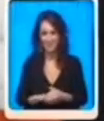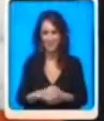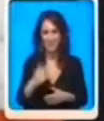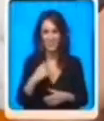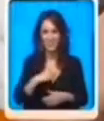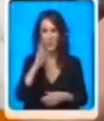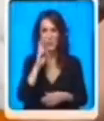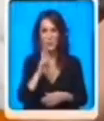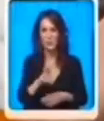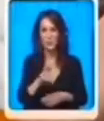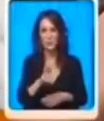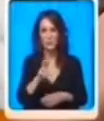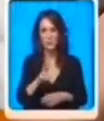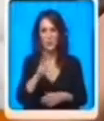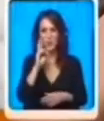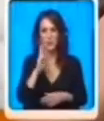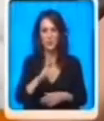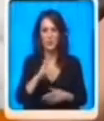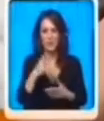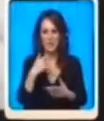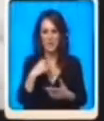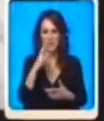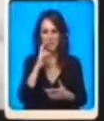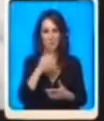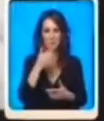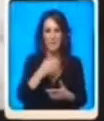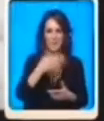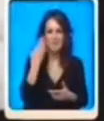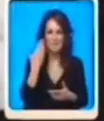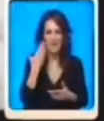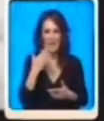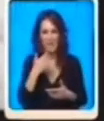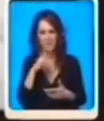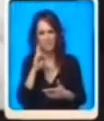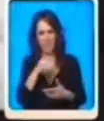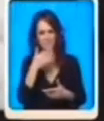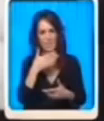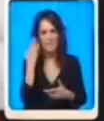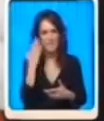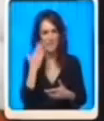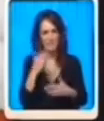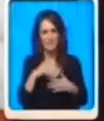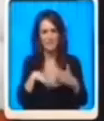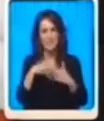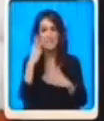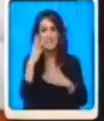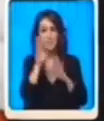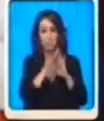Eu vi, desde que era da Cher, era de manhã, que ela fazia três